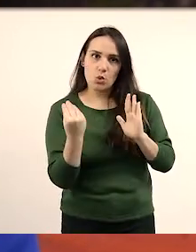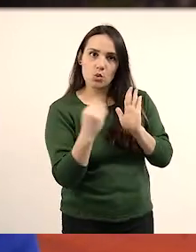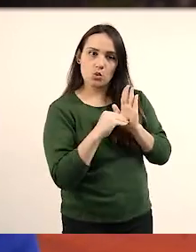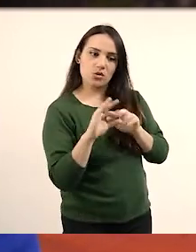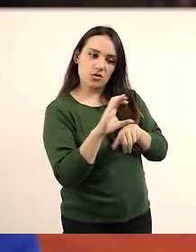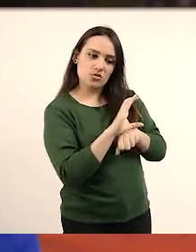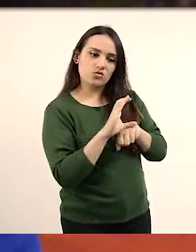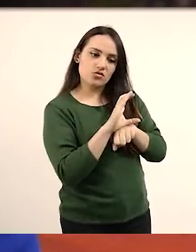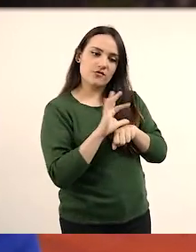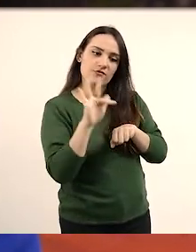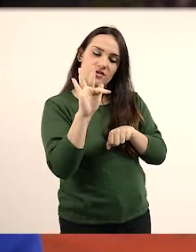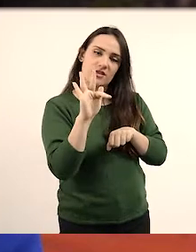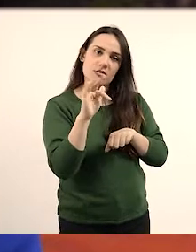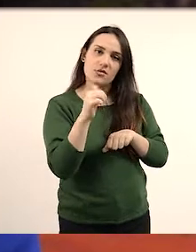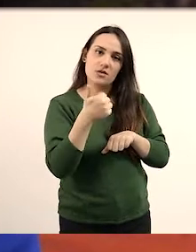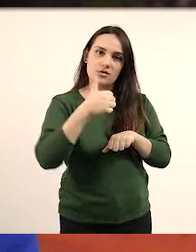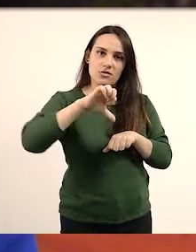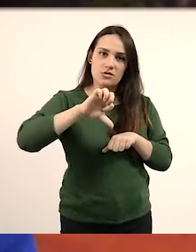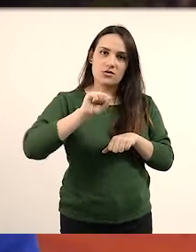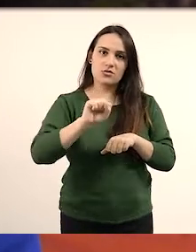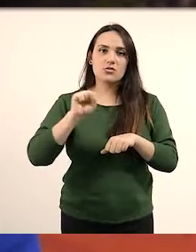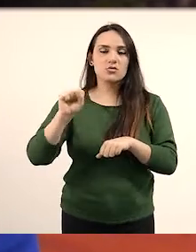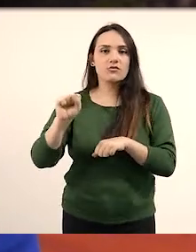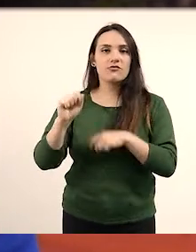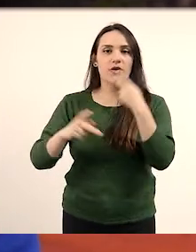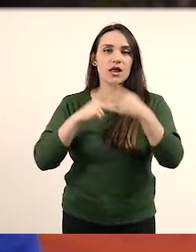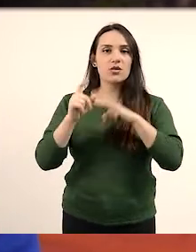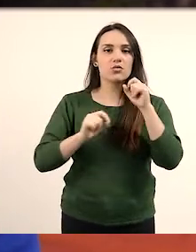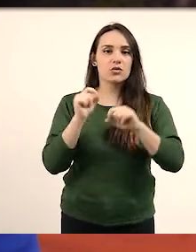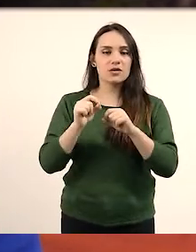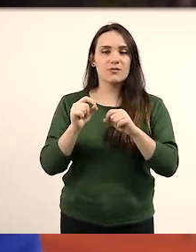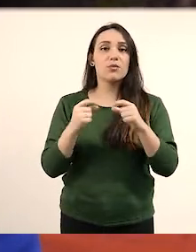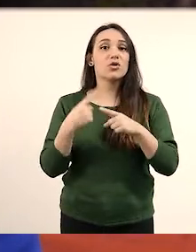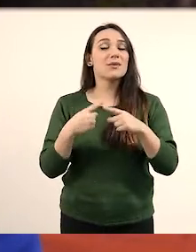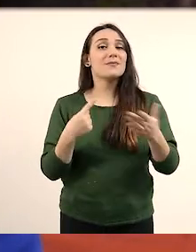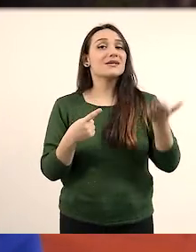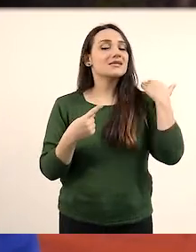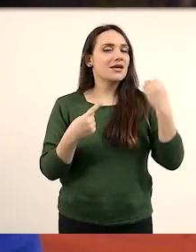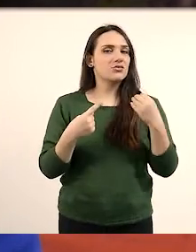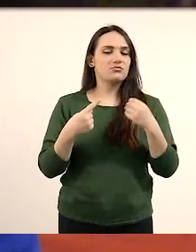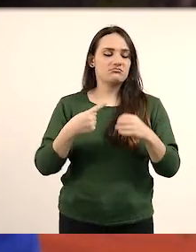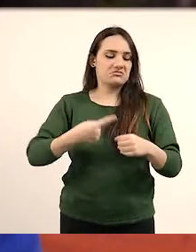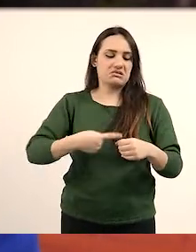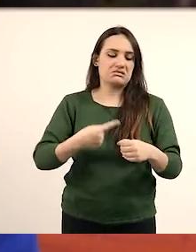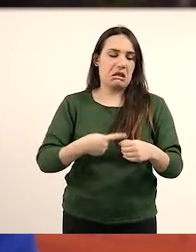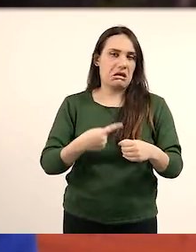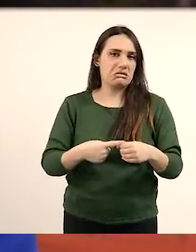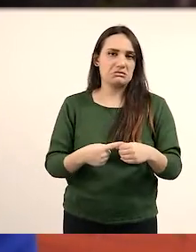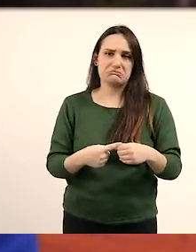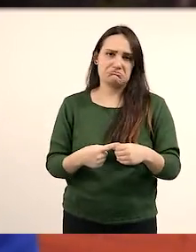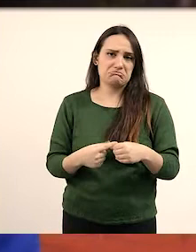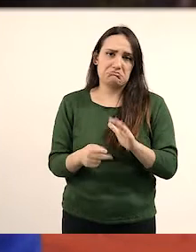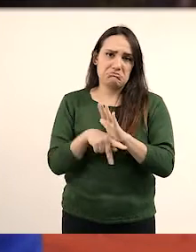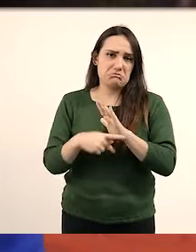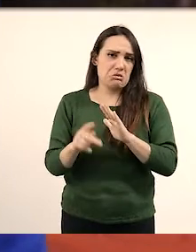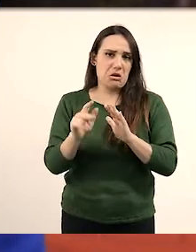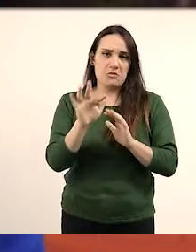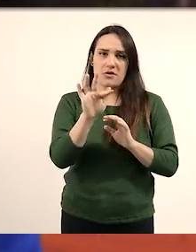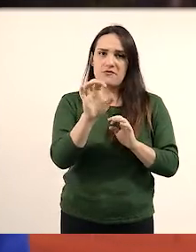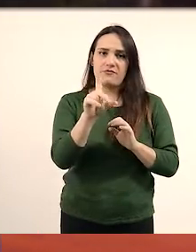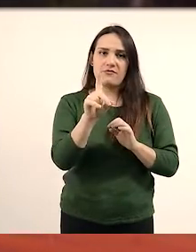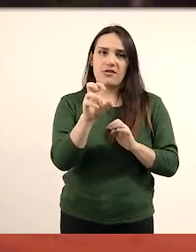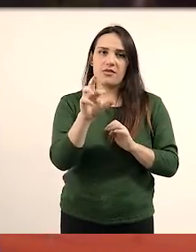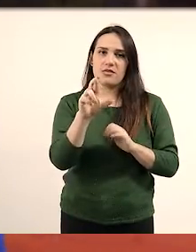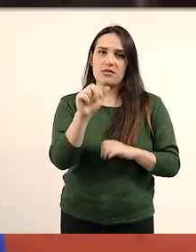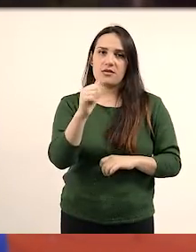de 1988, criou uma novidade. Os municípios não faziam parte ou não, em tese, deveriam fazer parte